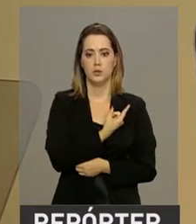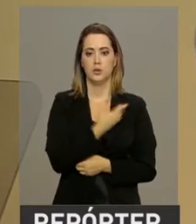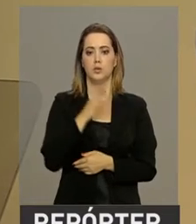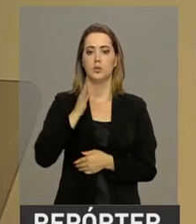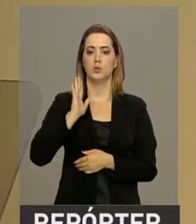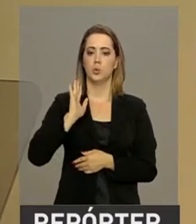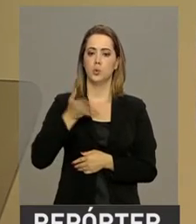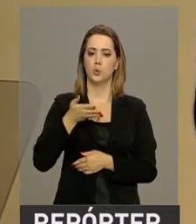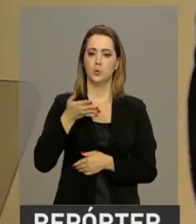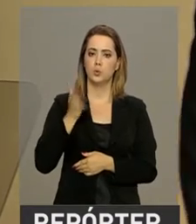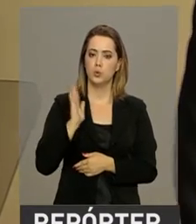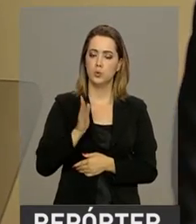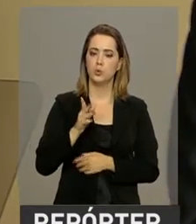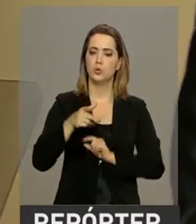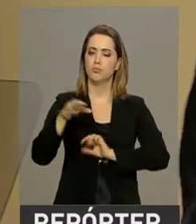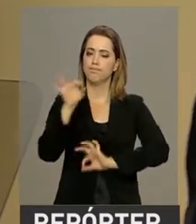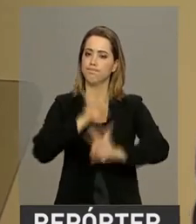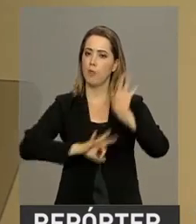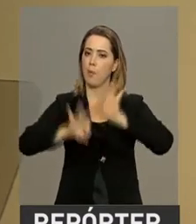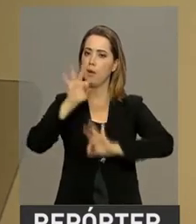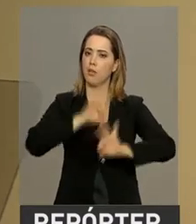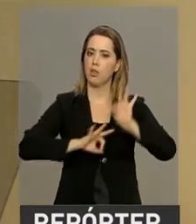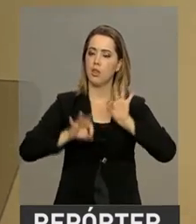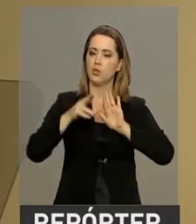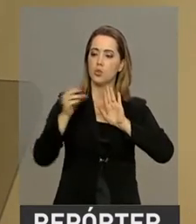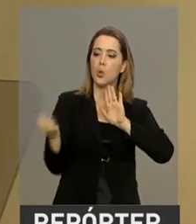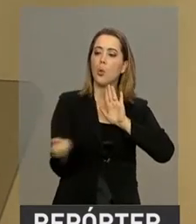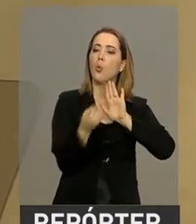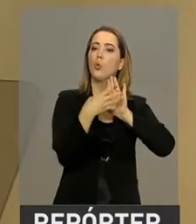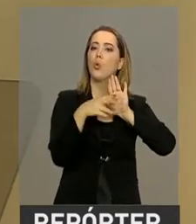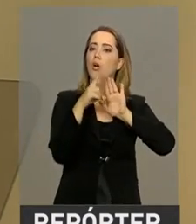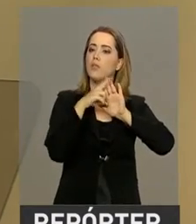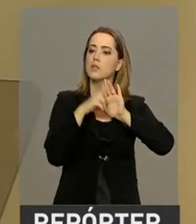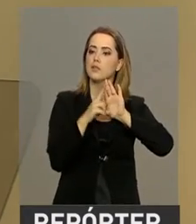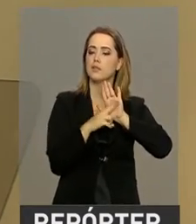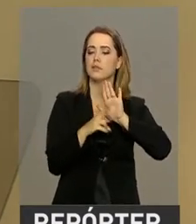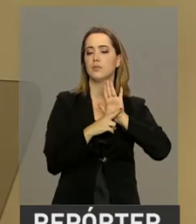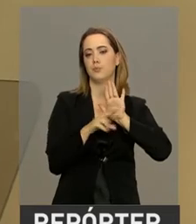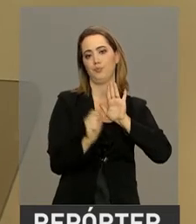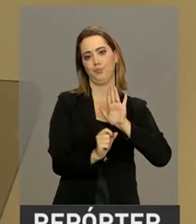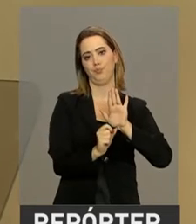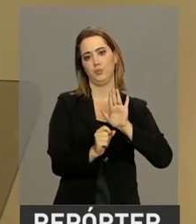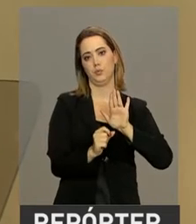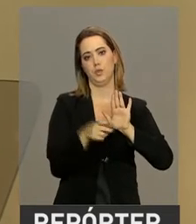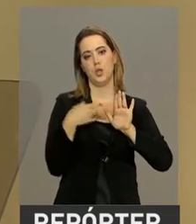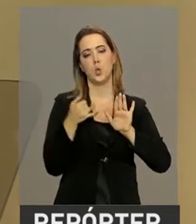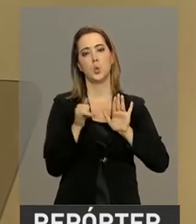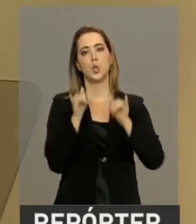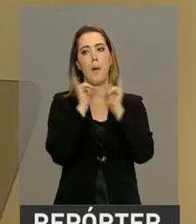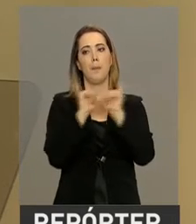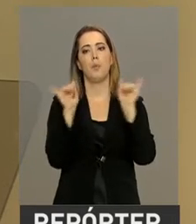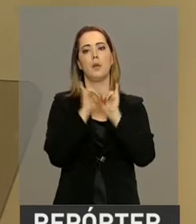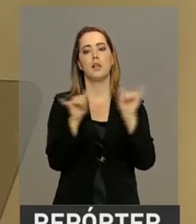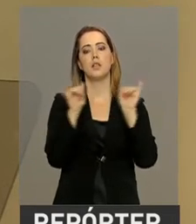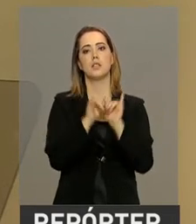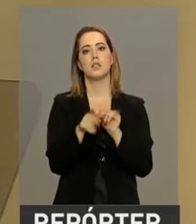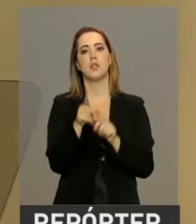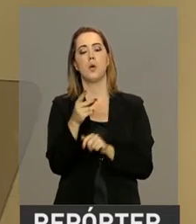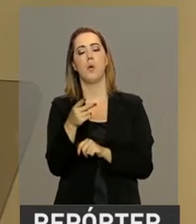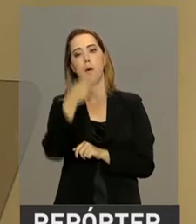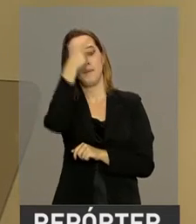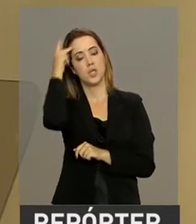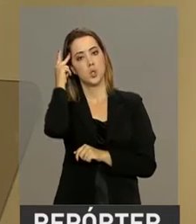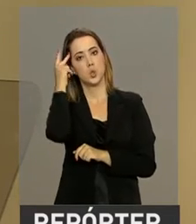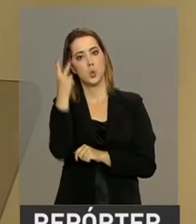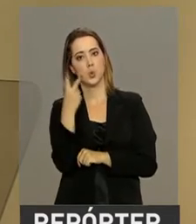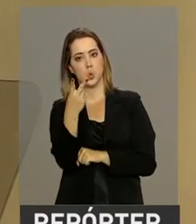fazendo uma remodelagem do ensino médio com vistas a fazer com que não se publique mais que a pessoa na segunda série